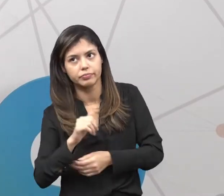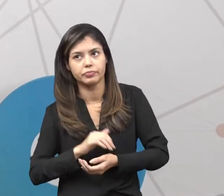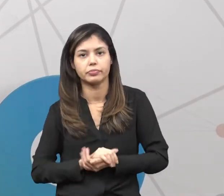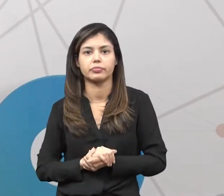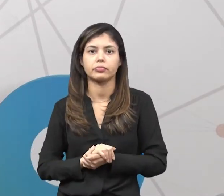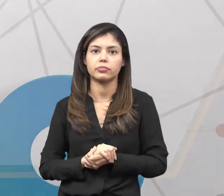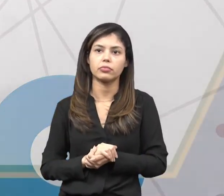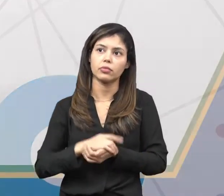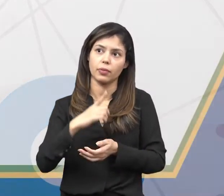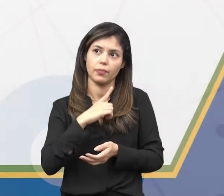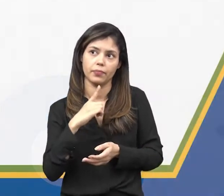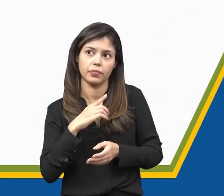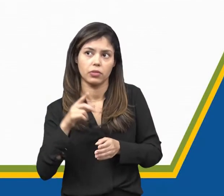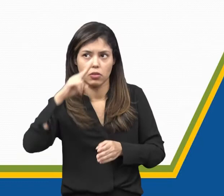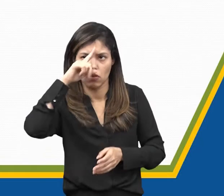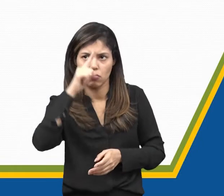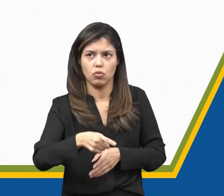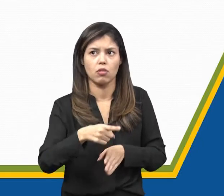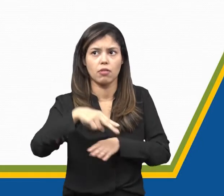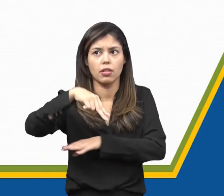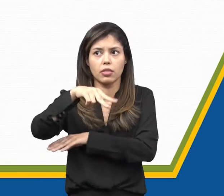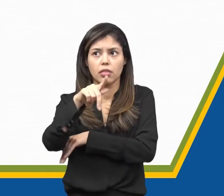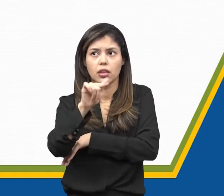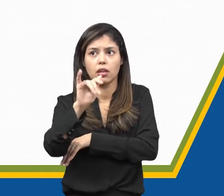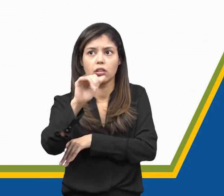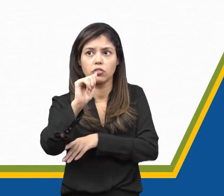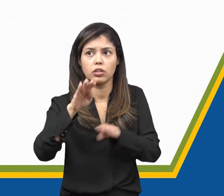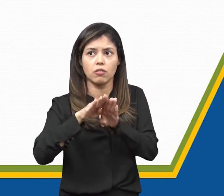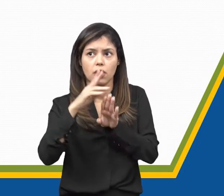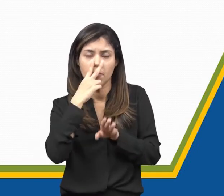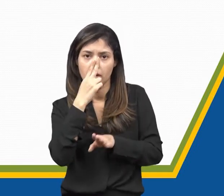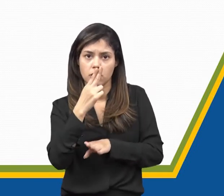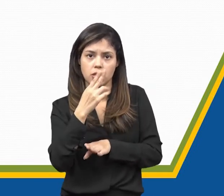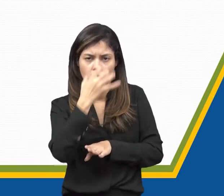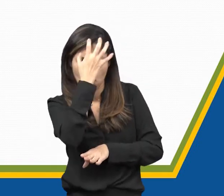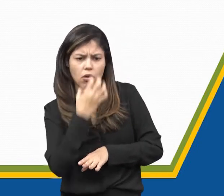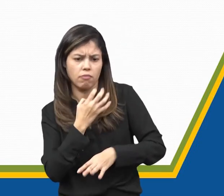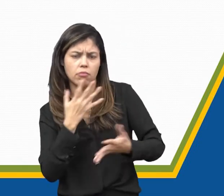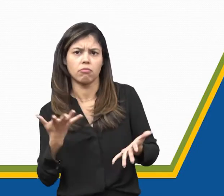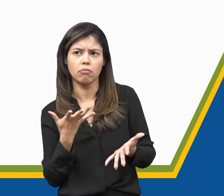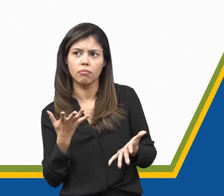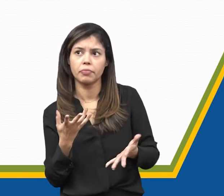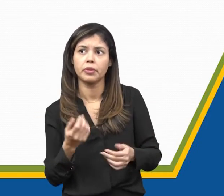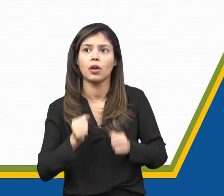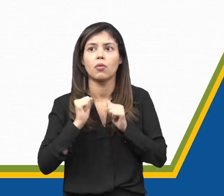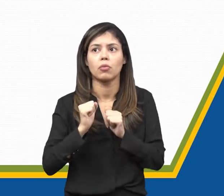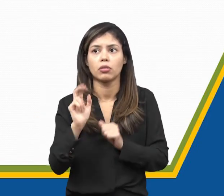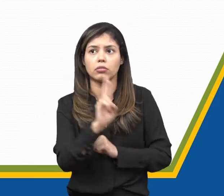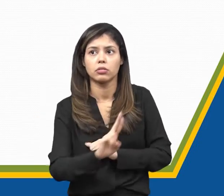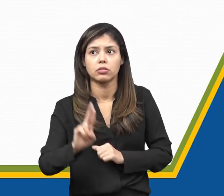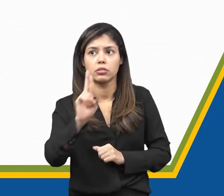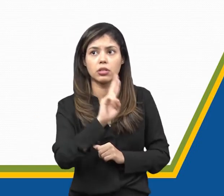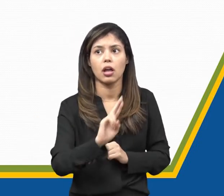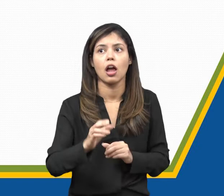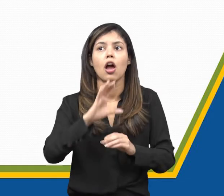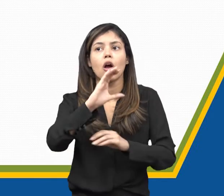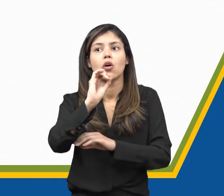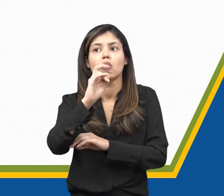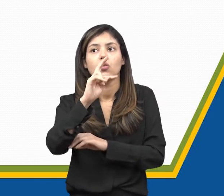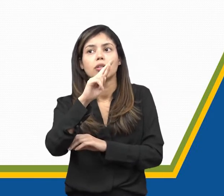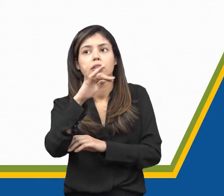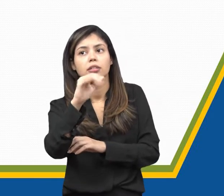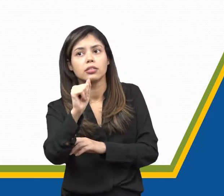É possível dar uma ordem negativa sem parecer grosseiro. É possível utilizar as cortesias